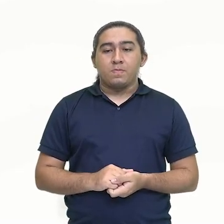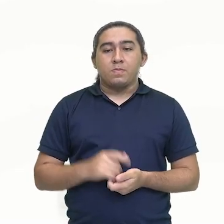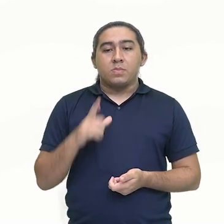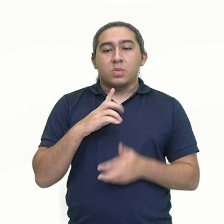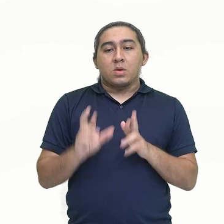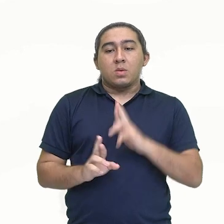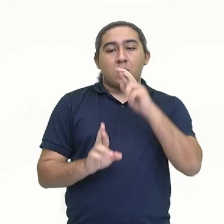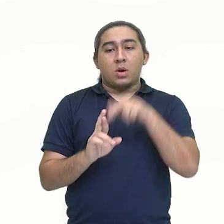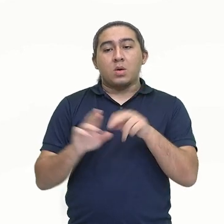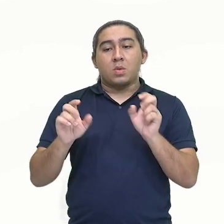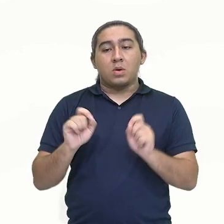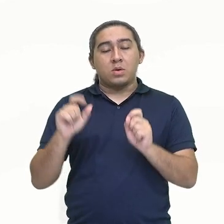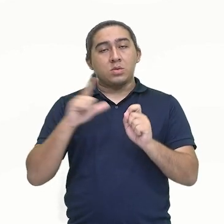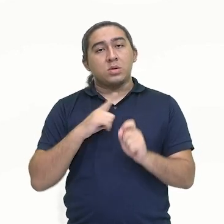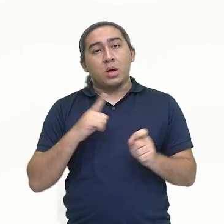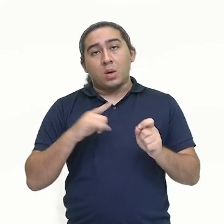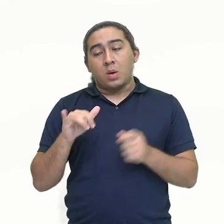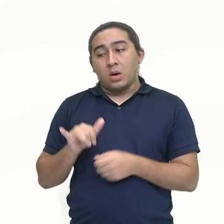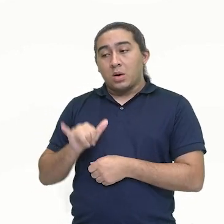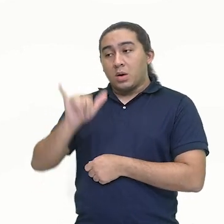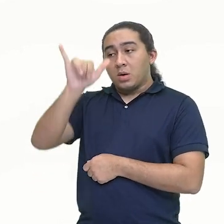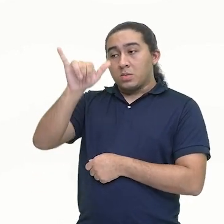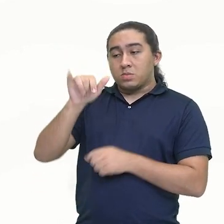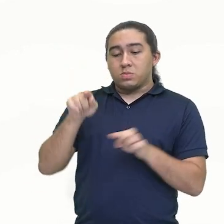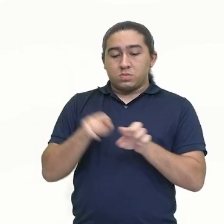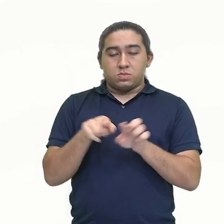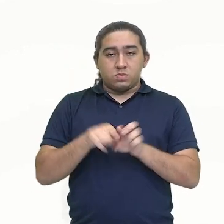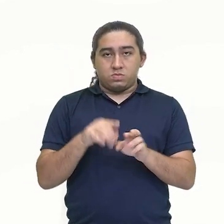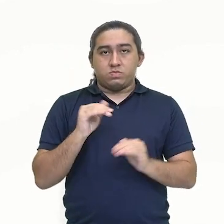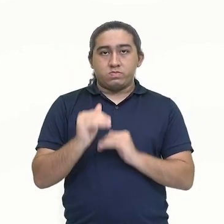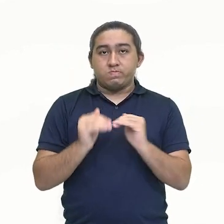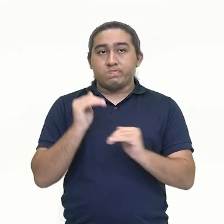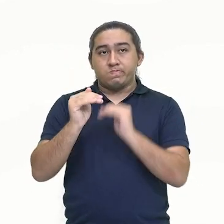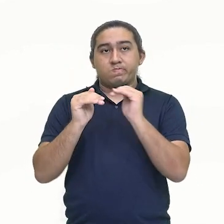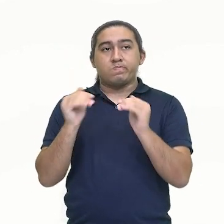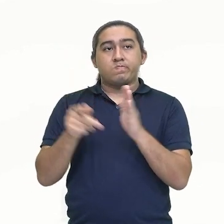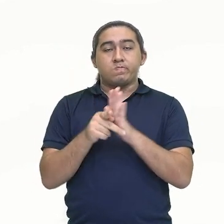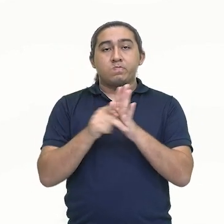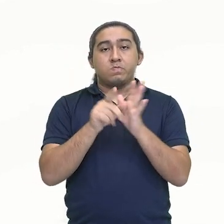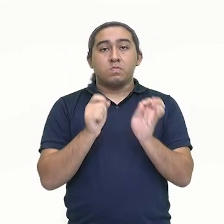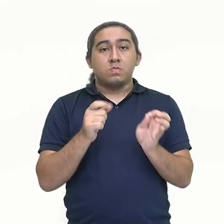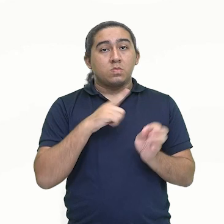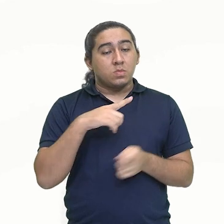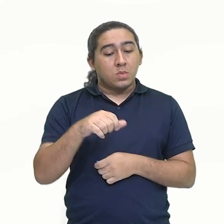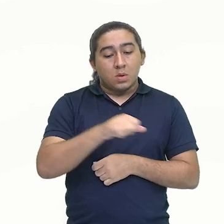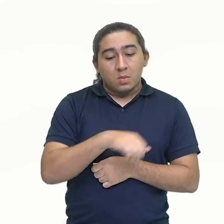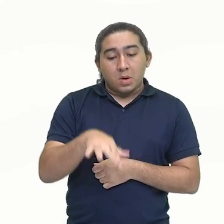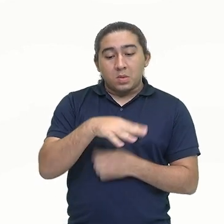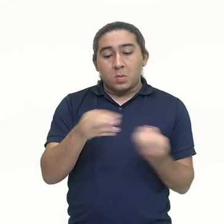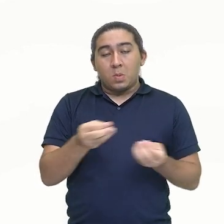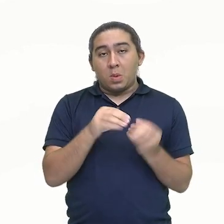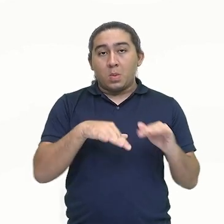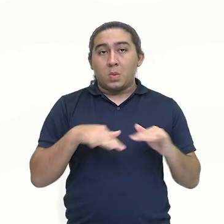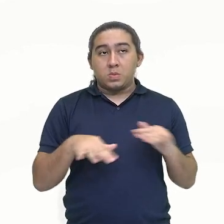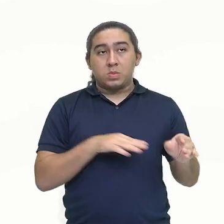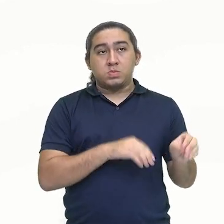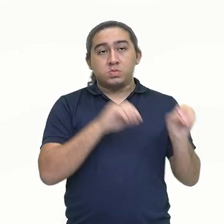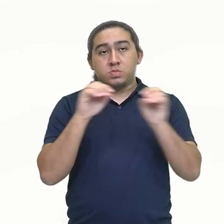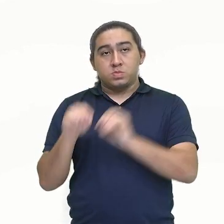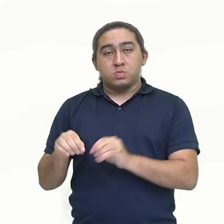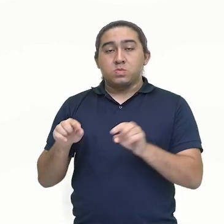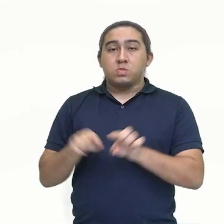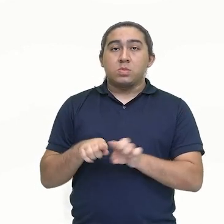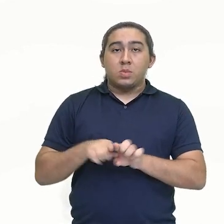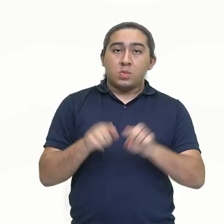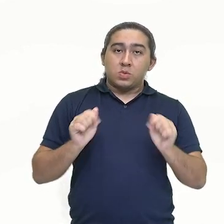dos transportes, o transporte aéreo, o desenvolvimento, né, dos meios de transporte, juntamente com esse